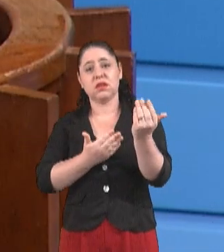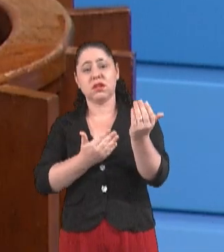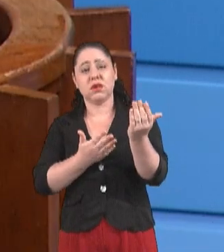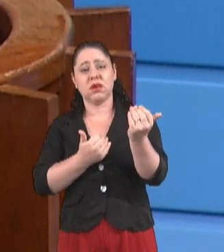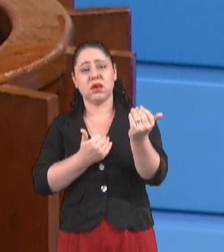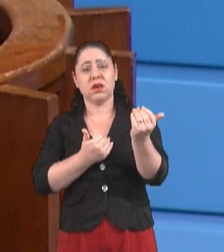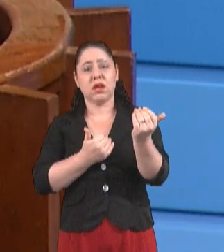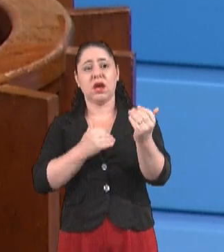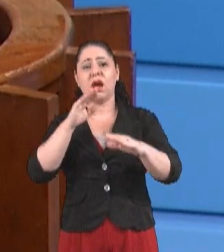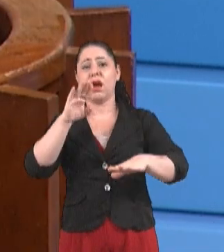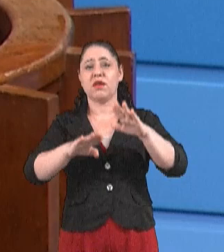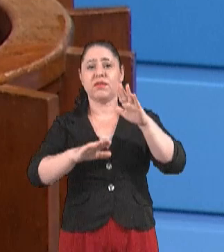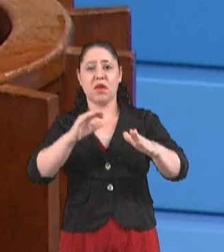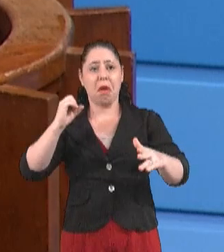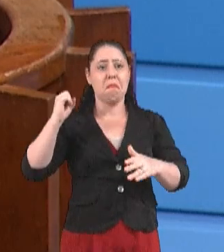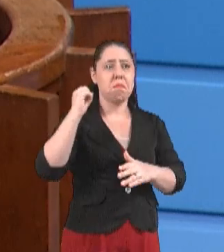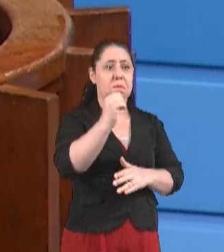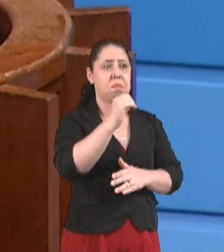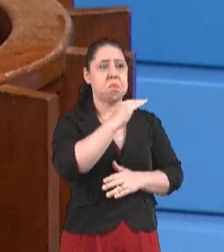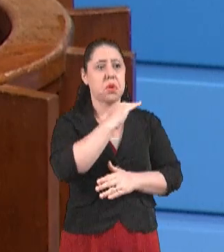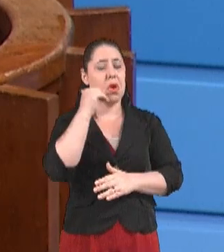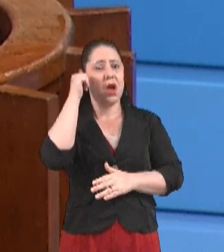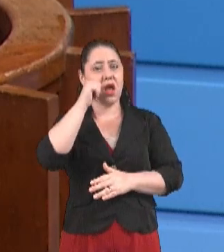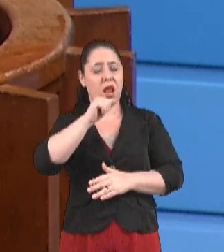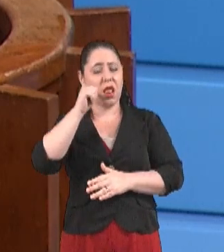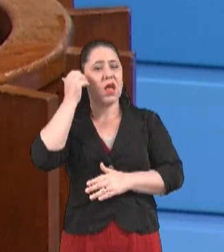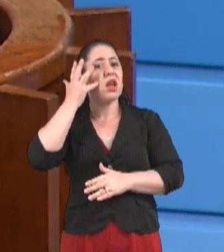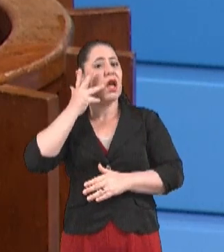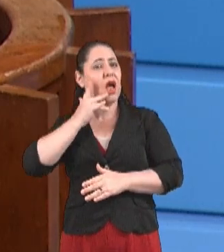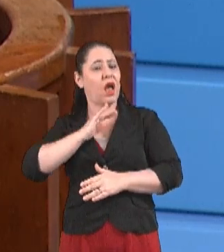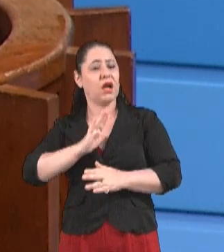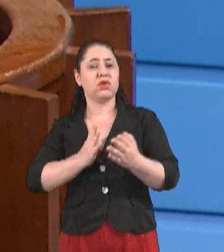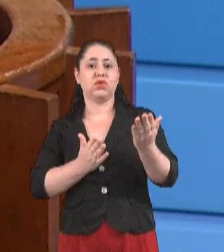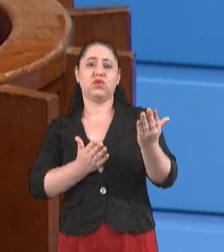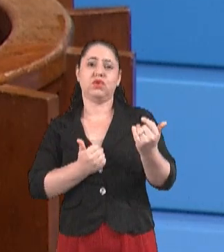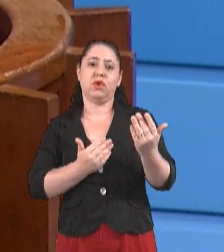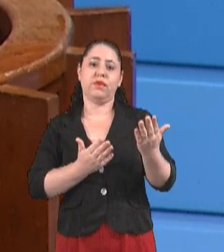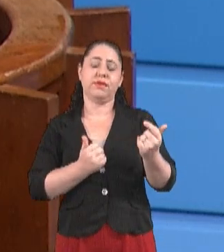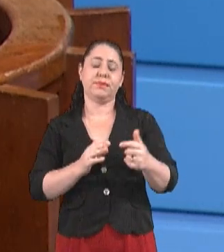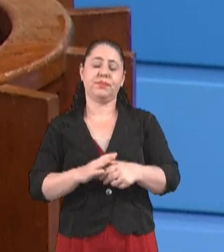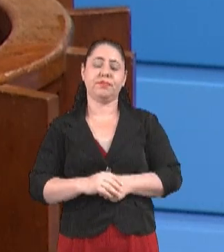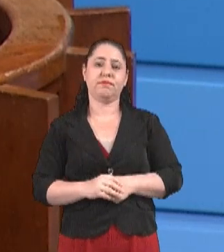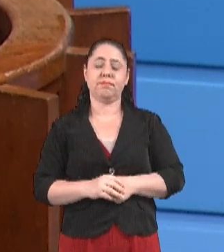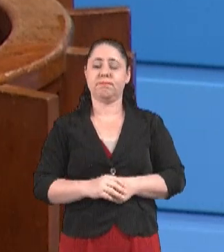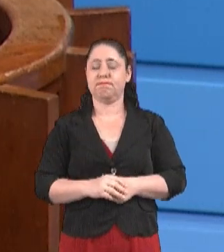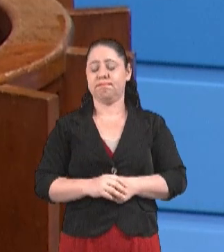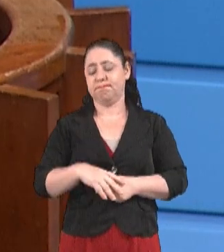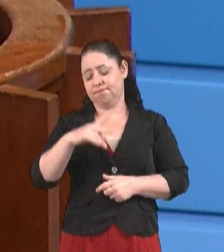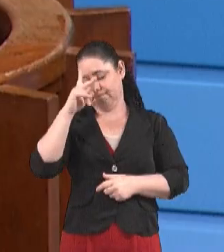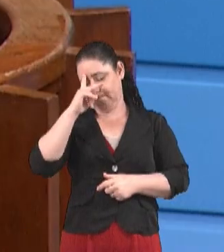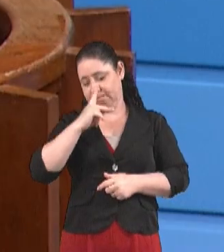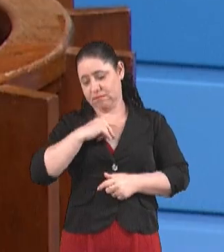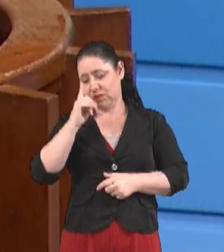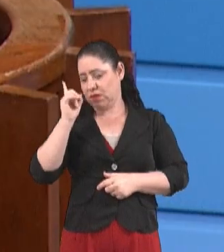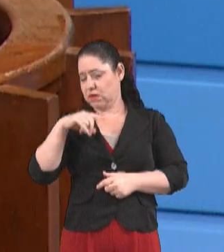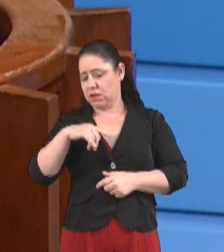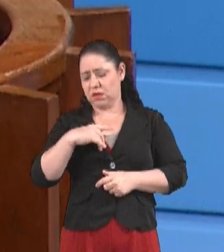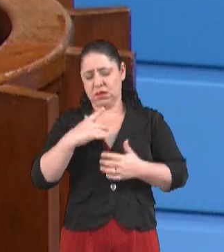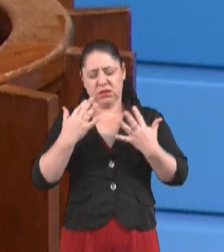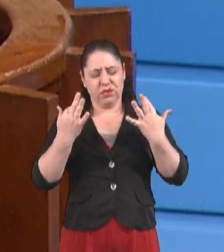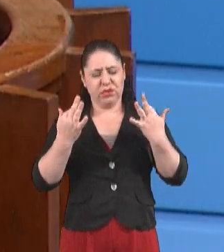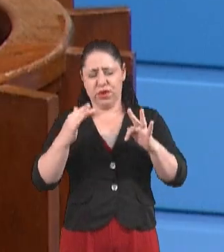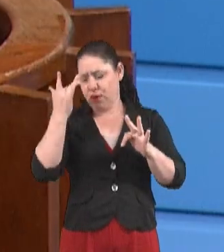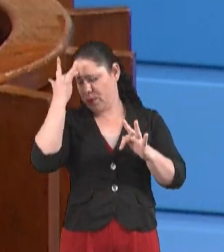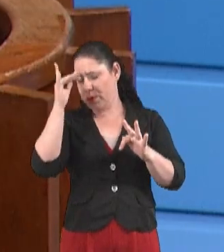vezes lhe tiram até a vida de nossas crianças e dos nossos adolescentes. Isso para mim é uma dor que